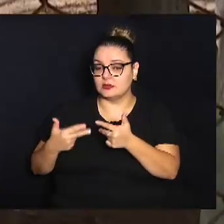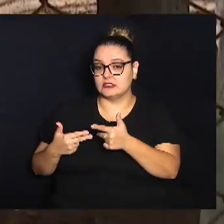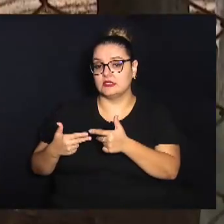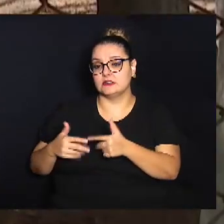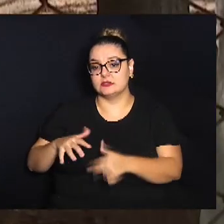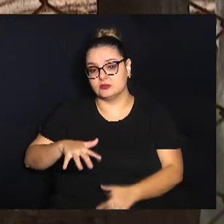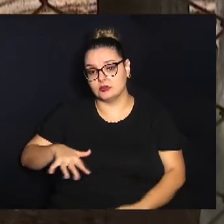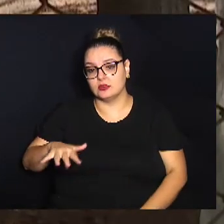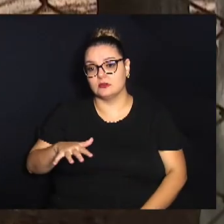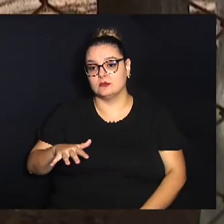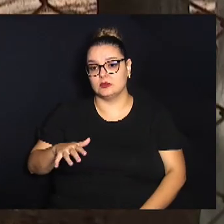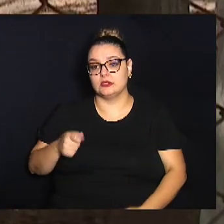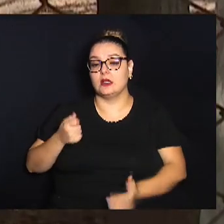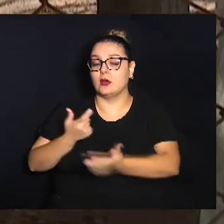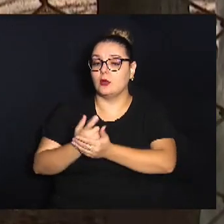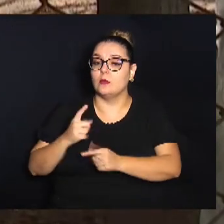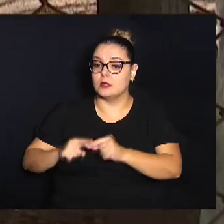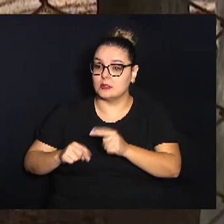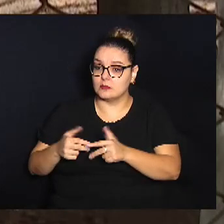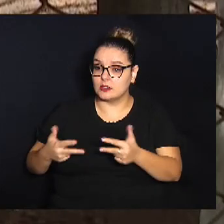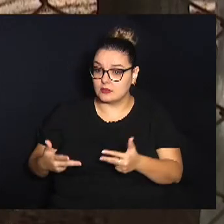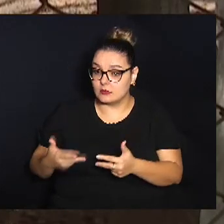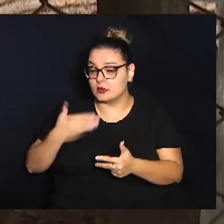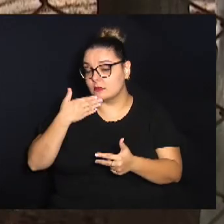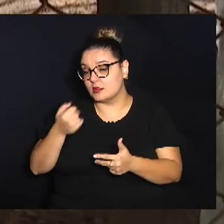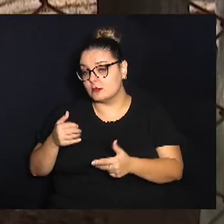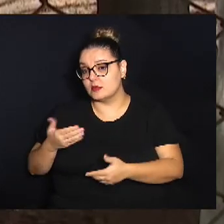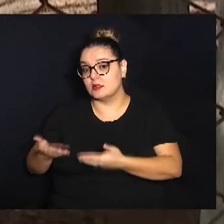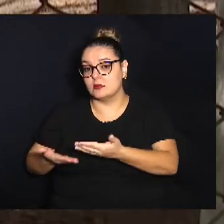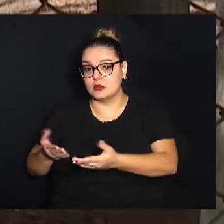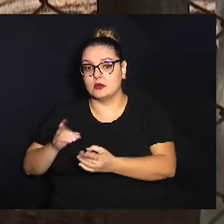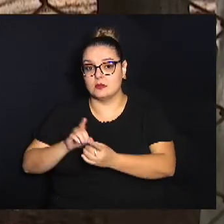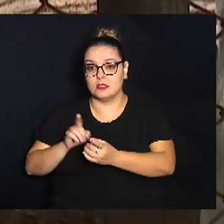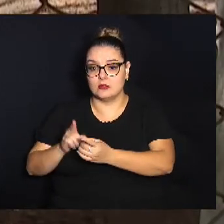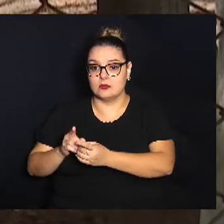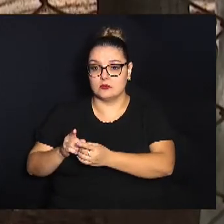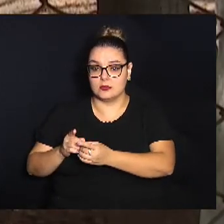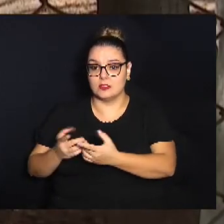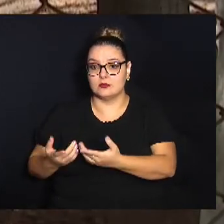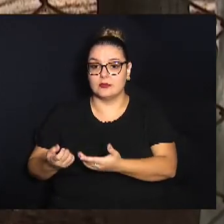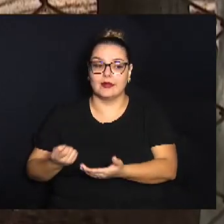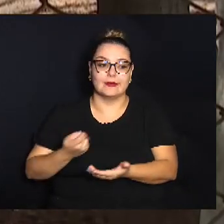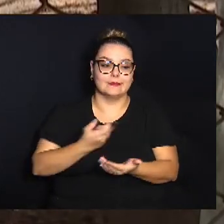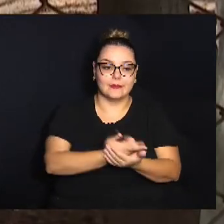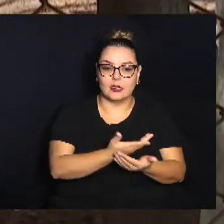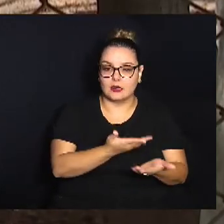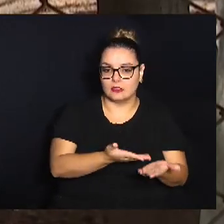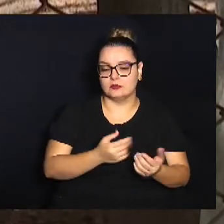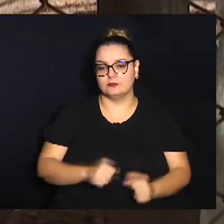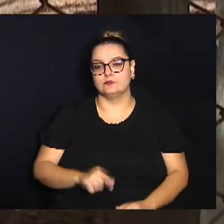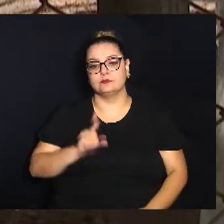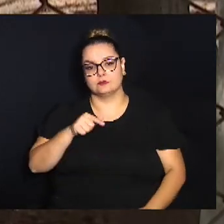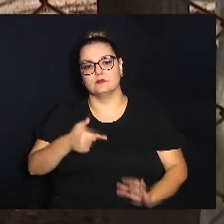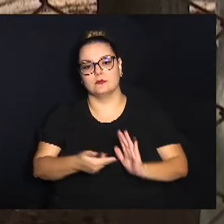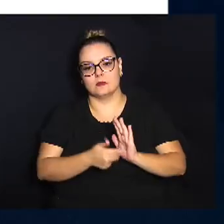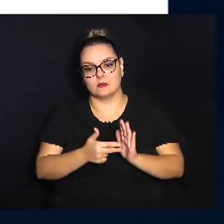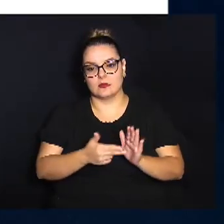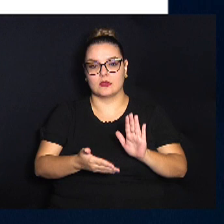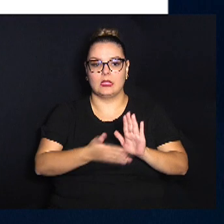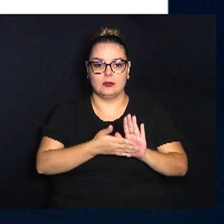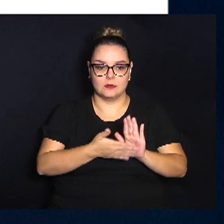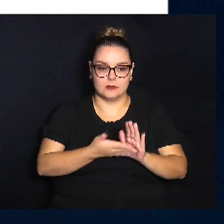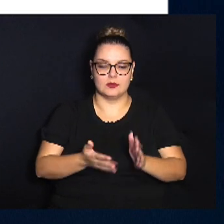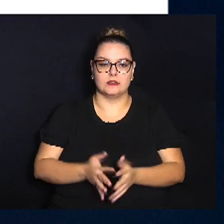pode ajudar na compra de equipamento para poder melhorar o atendimento. Então foi nesse sentido que a gente propôs esse projeto.